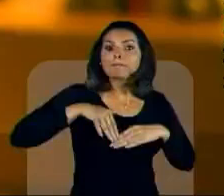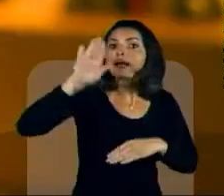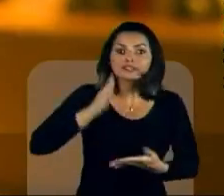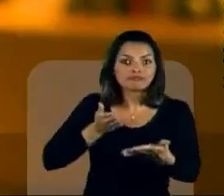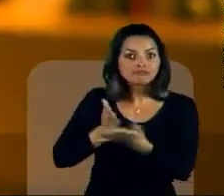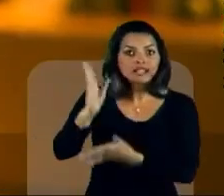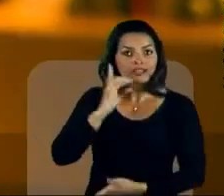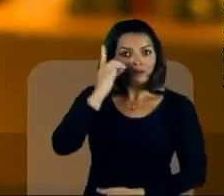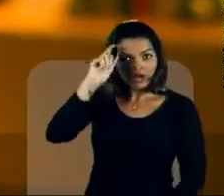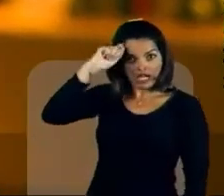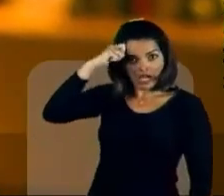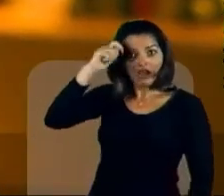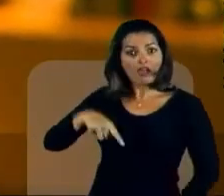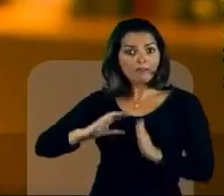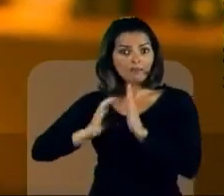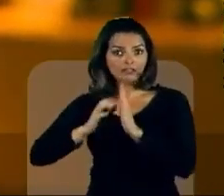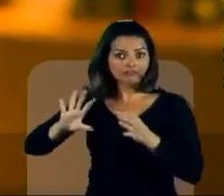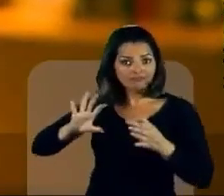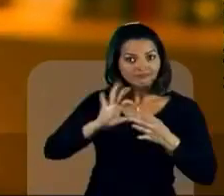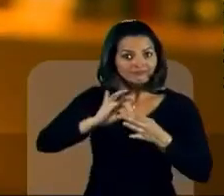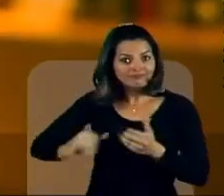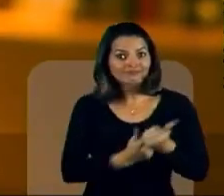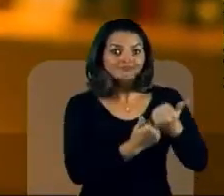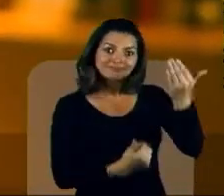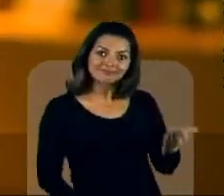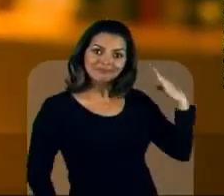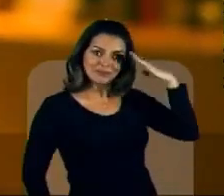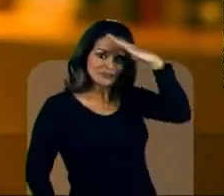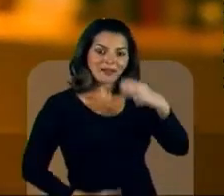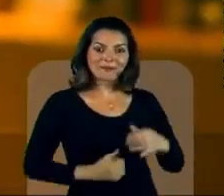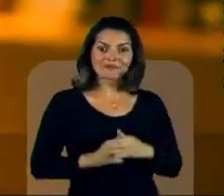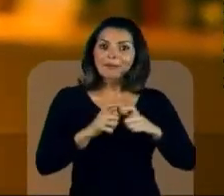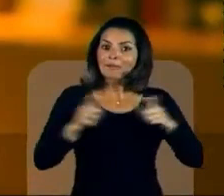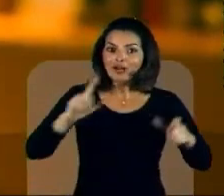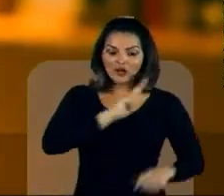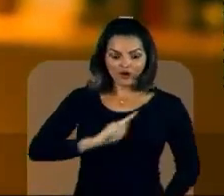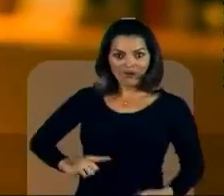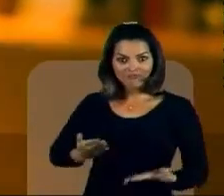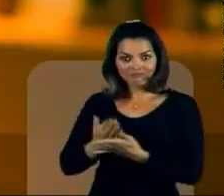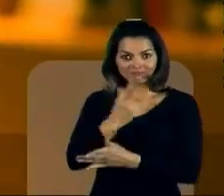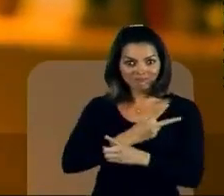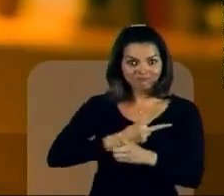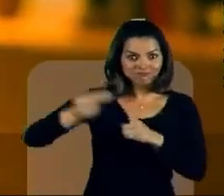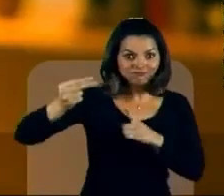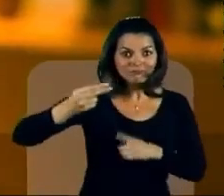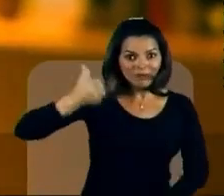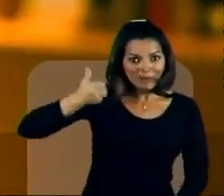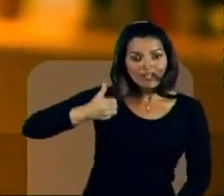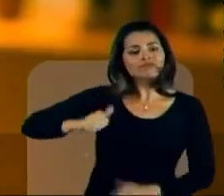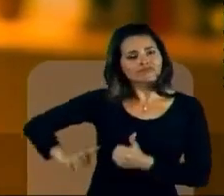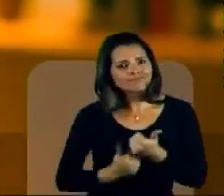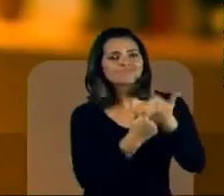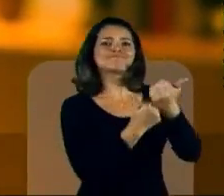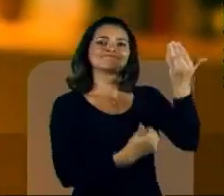Bolsonaro. Quem mais elegeu deputados negros foram os partidos ligados a Bolsonaro. E a maioria dos governadores, que venceu no